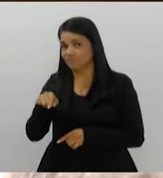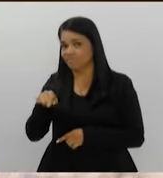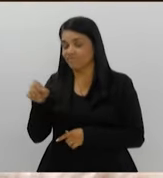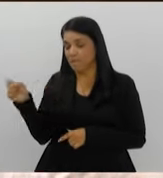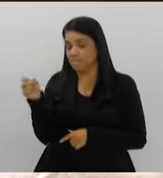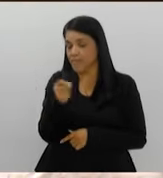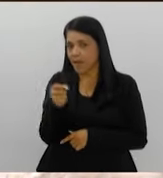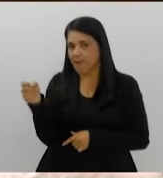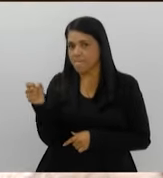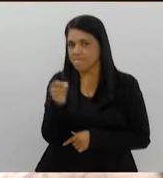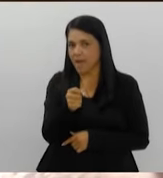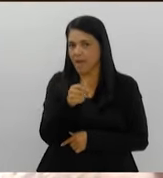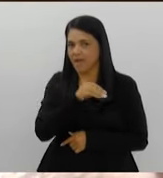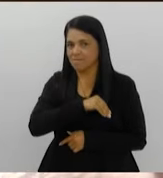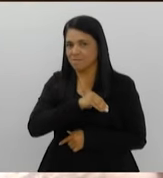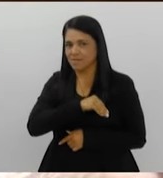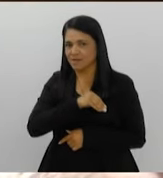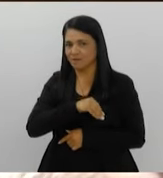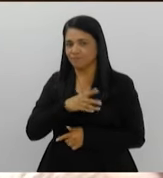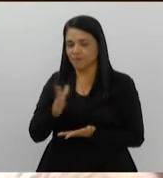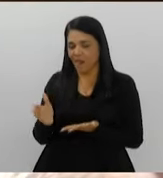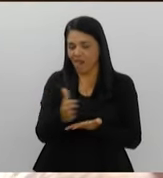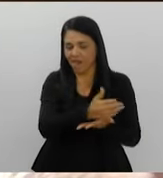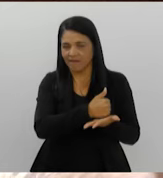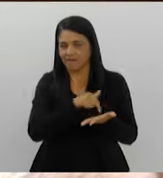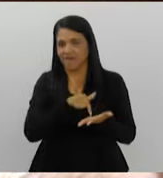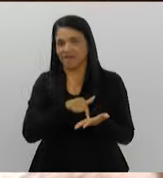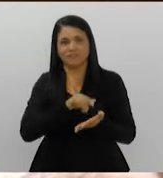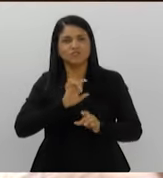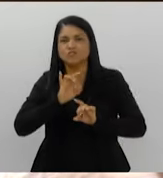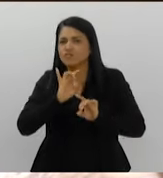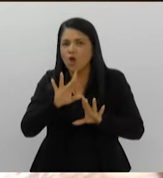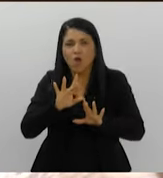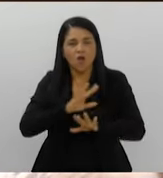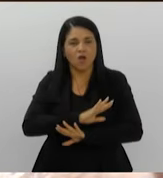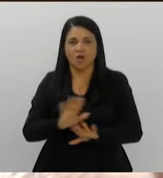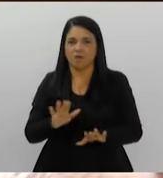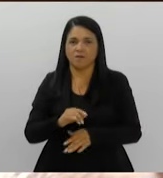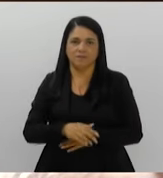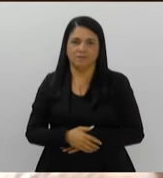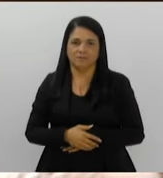emprego e para arrecadar, porra. Só para isso que serve o DETRO.